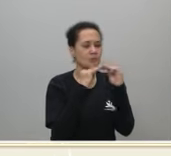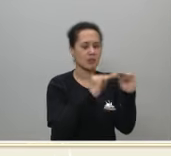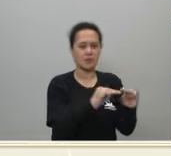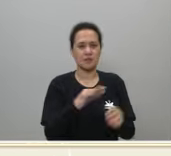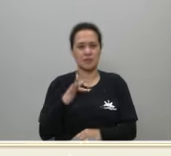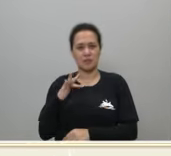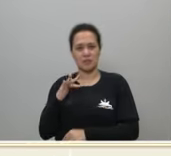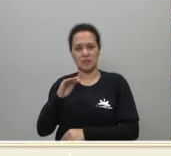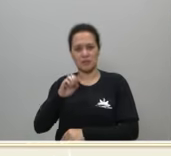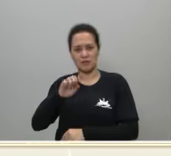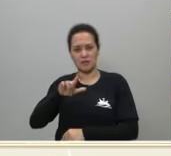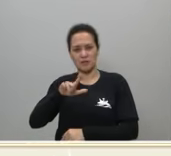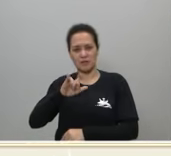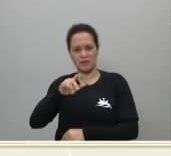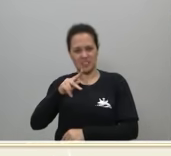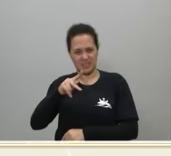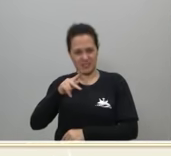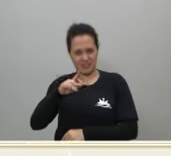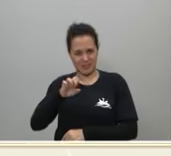Espírito Santo foi derramado.